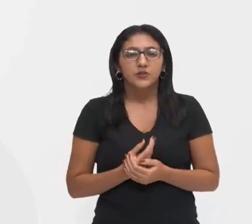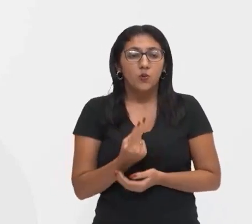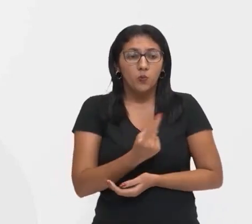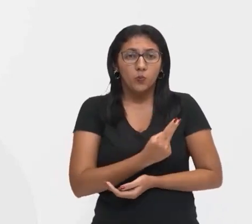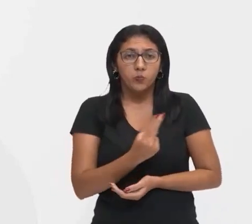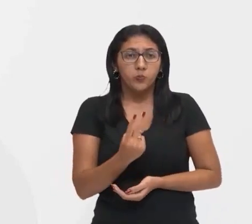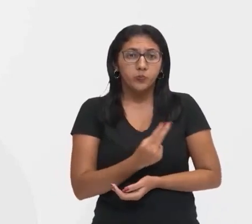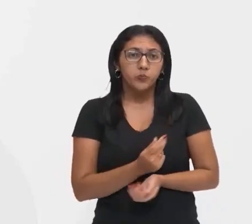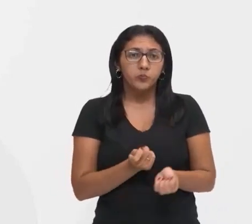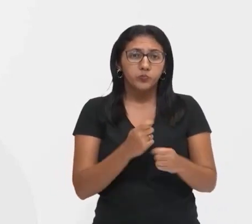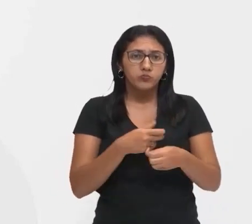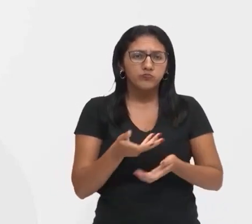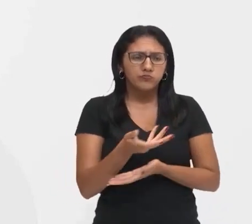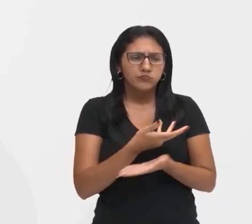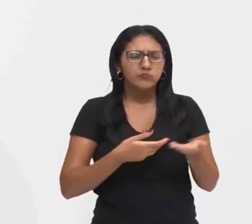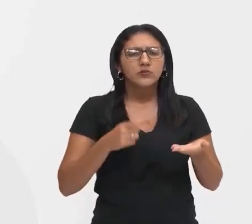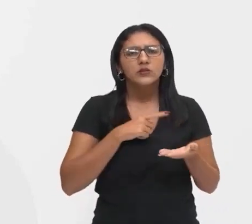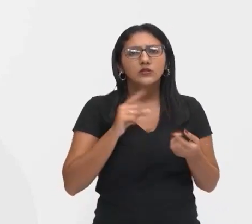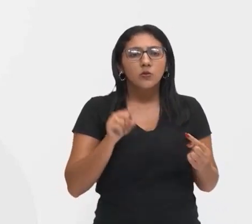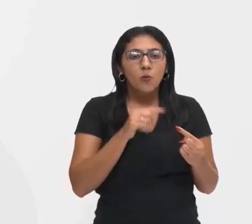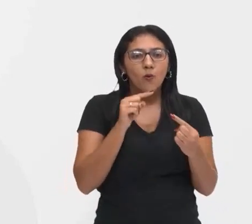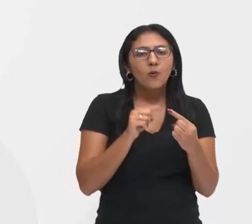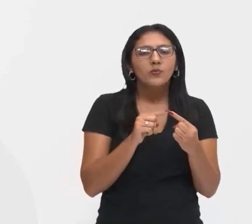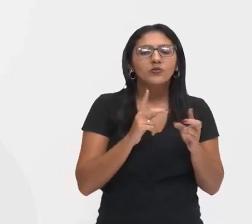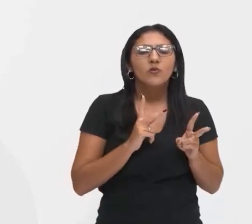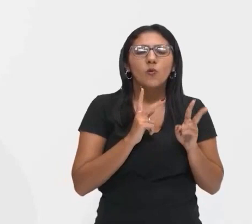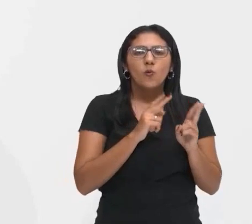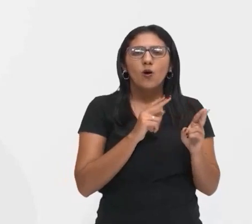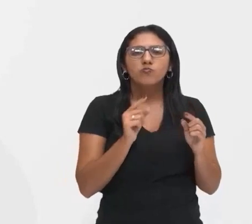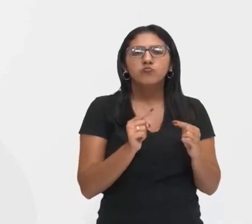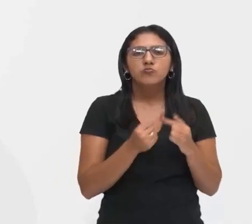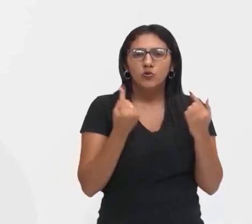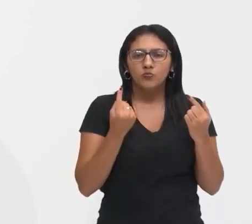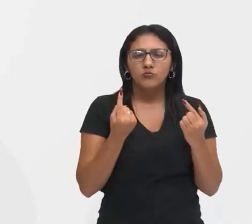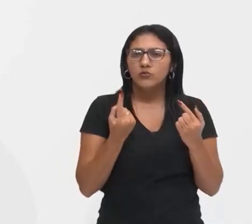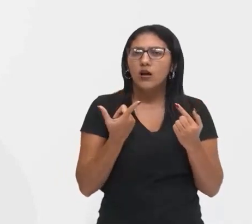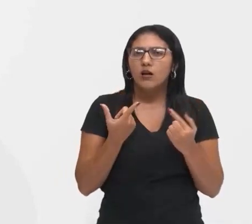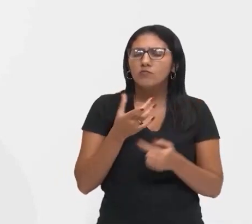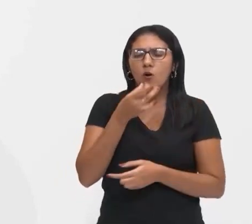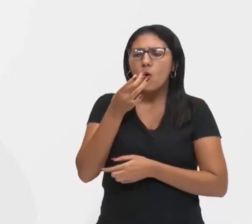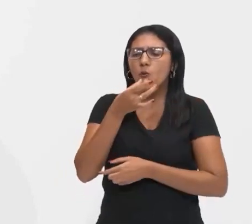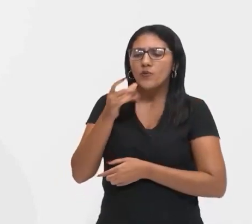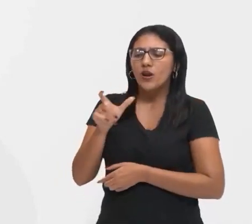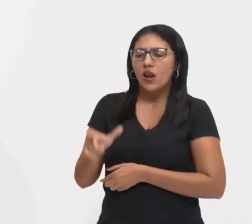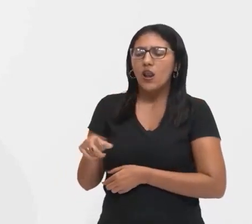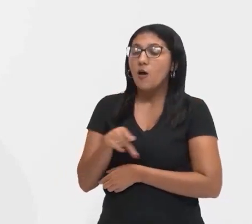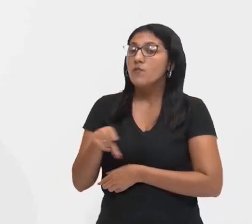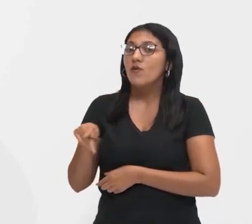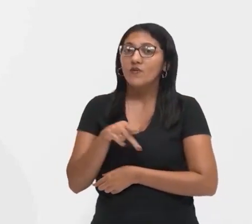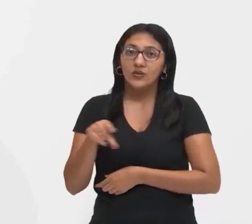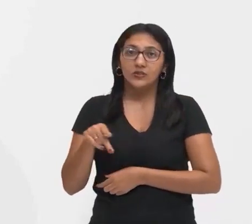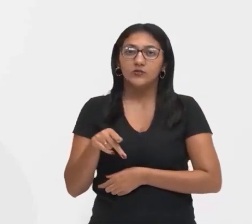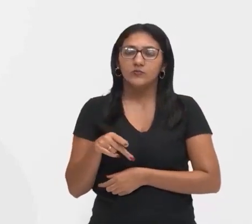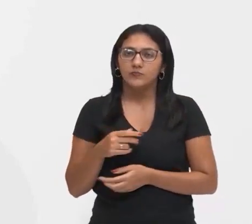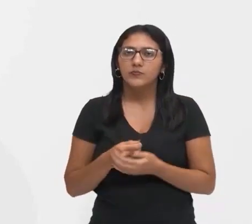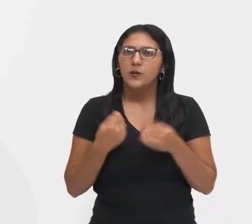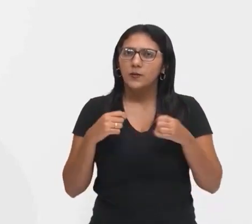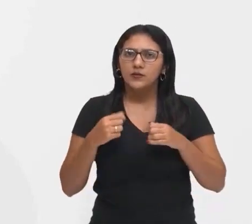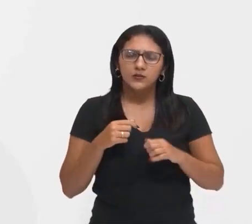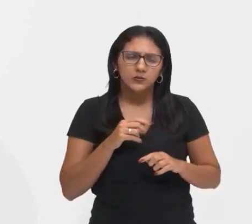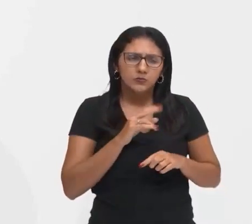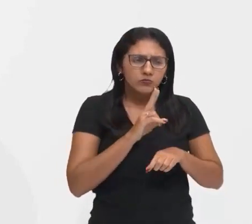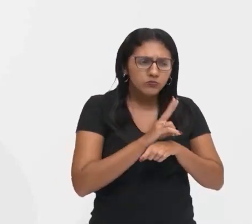devem atuar por um objetivo em comum, a ser definido pelo professor, mostrando que essa supervisão